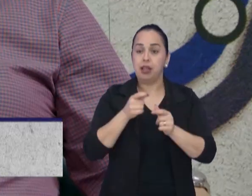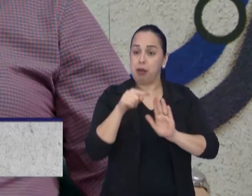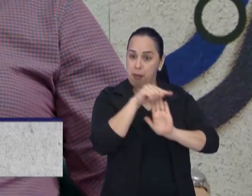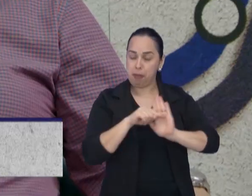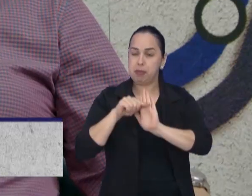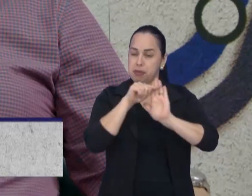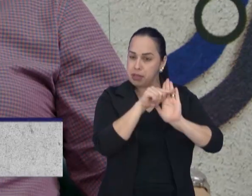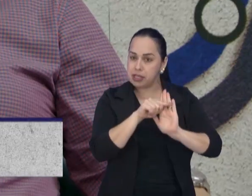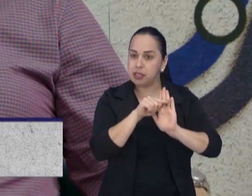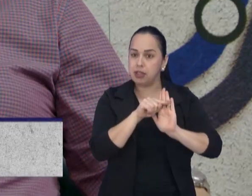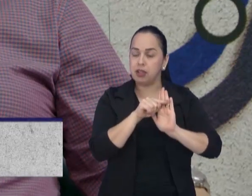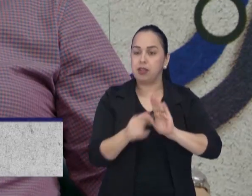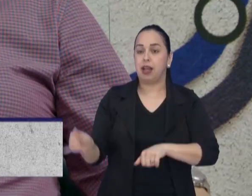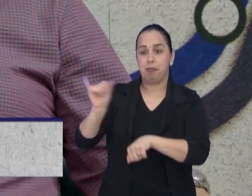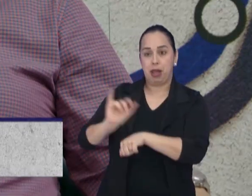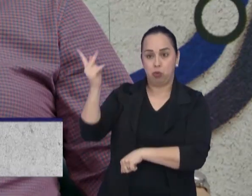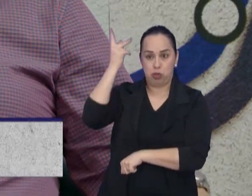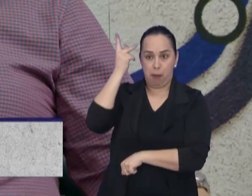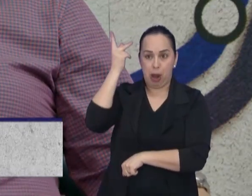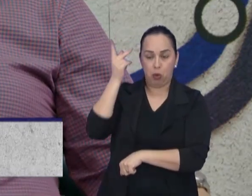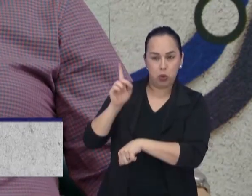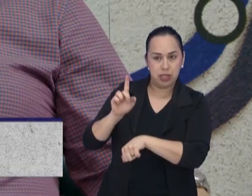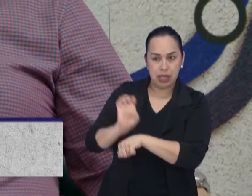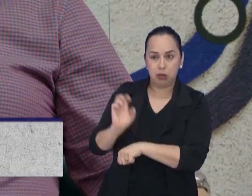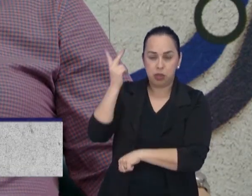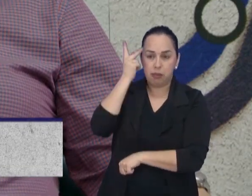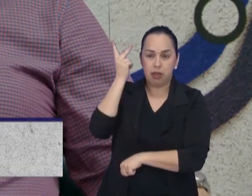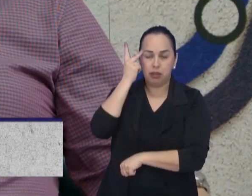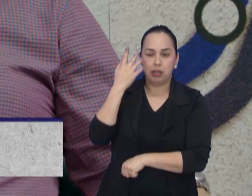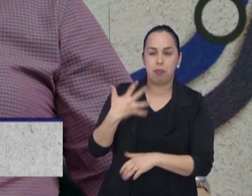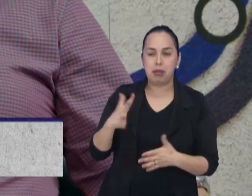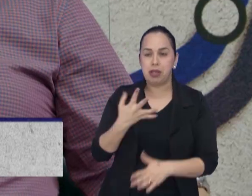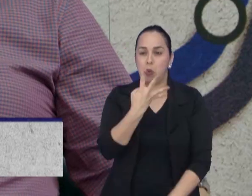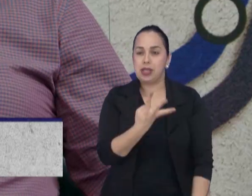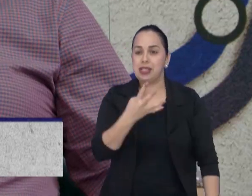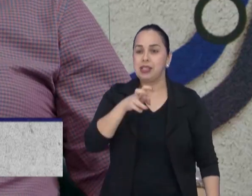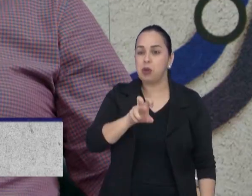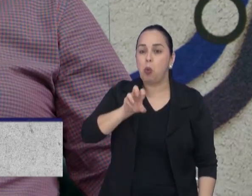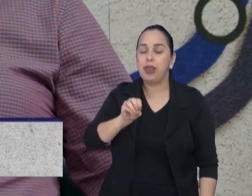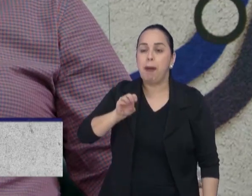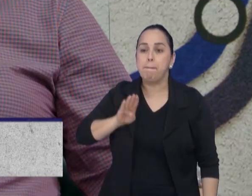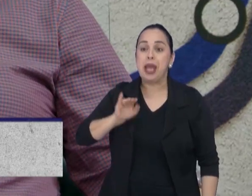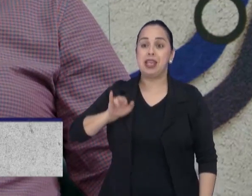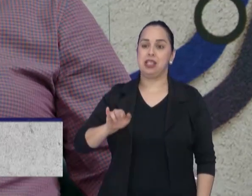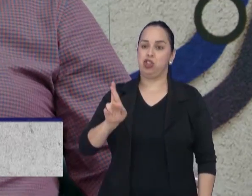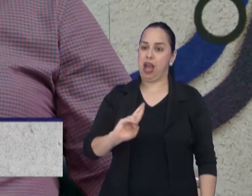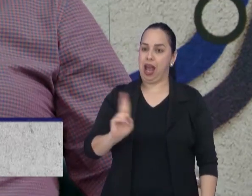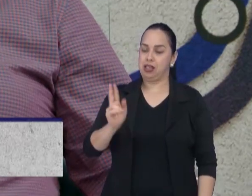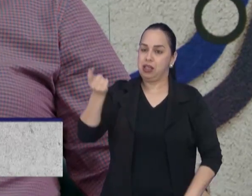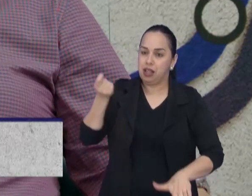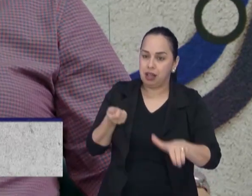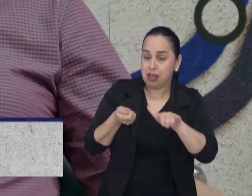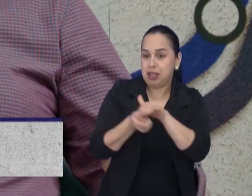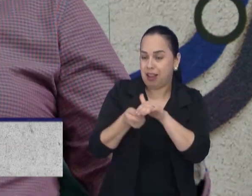feita na capital de São Paulo, no estado, nós temos 450 milhões de reais acrescidos à economia